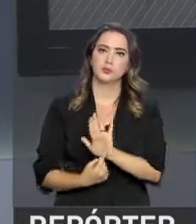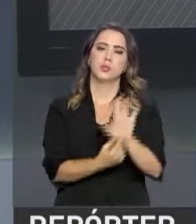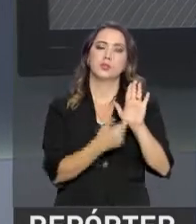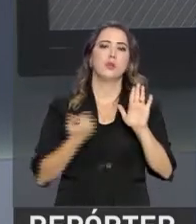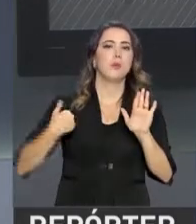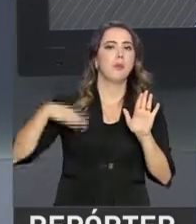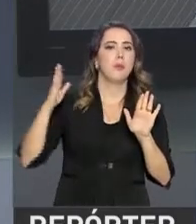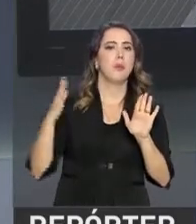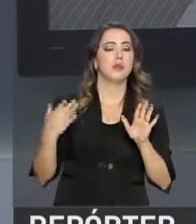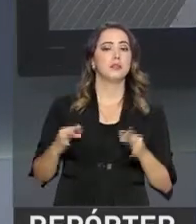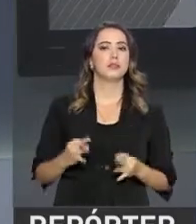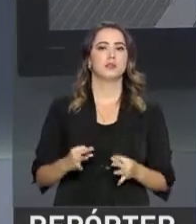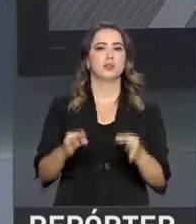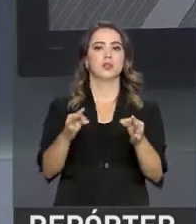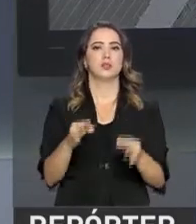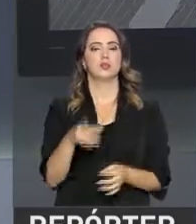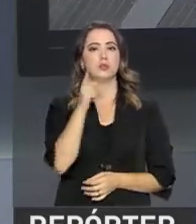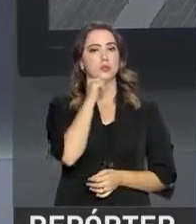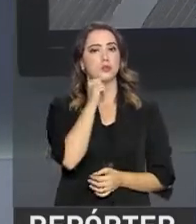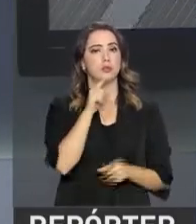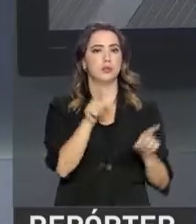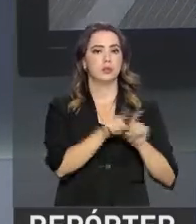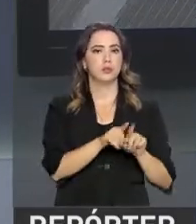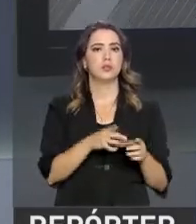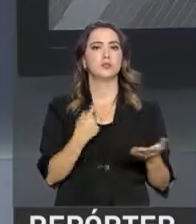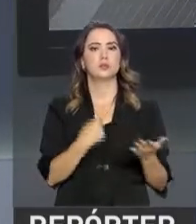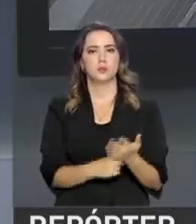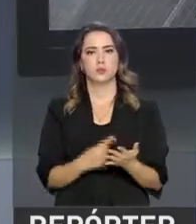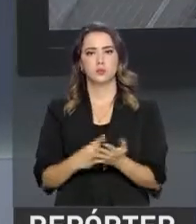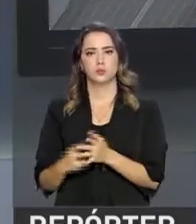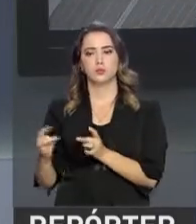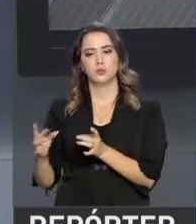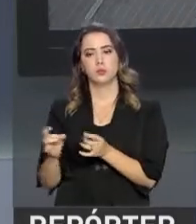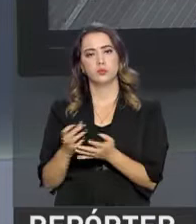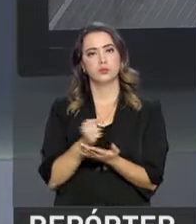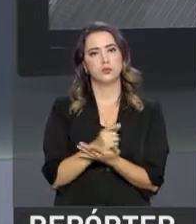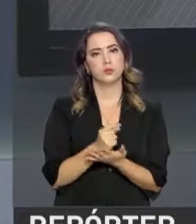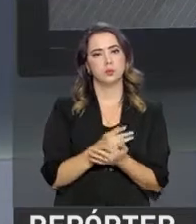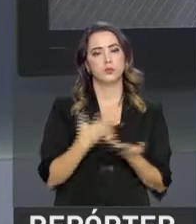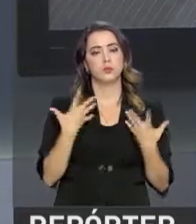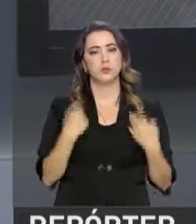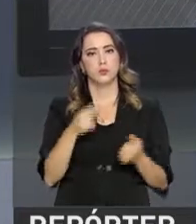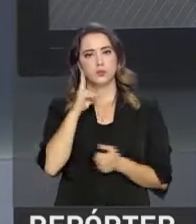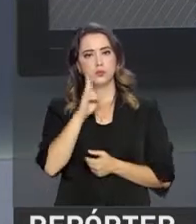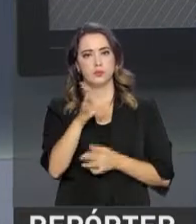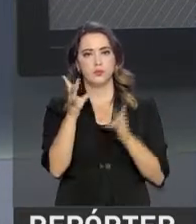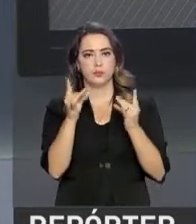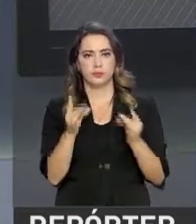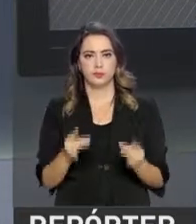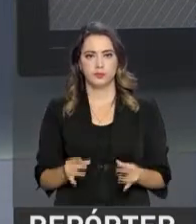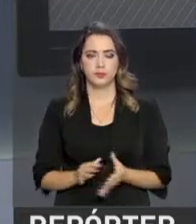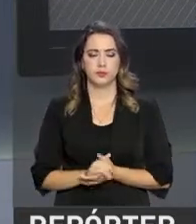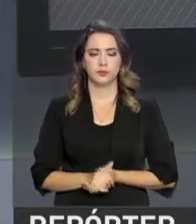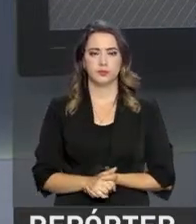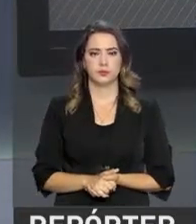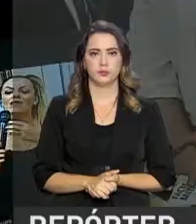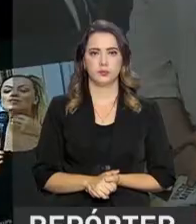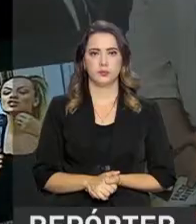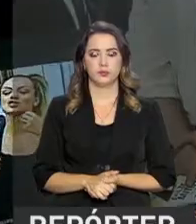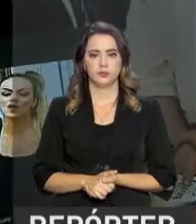mais avançado na questão da água e também de fechar negócios. A repórter Carla Vatier tem outras informações para a gente.